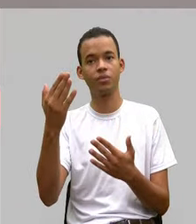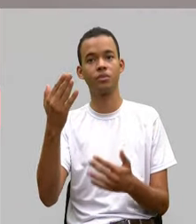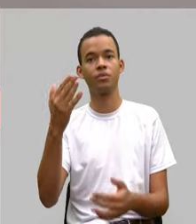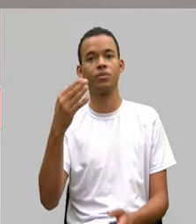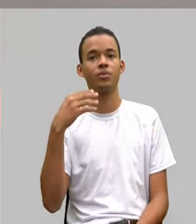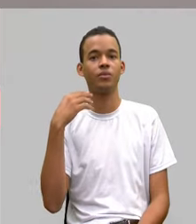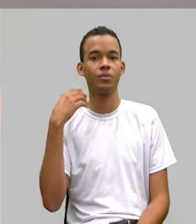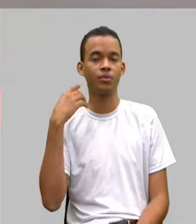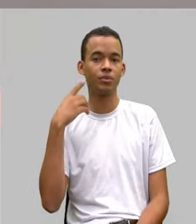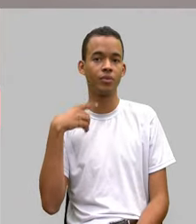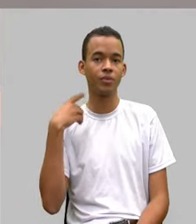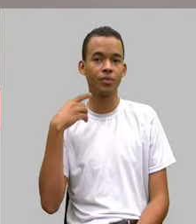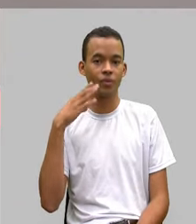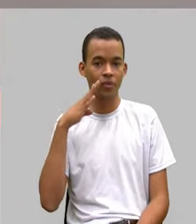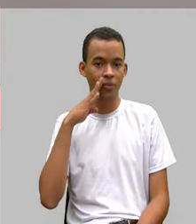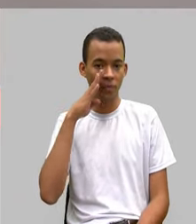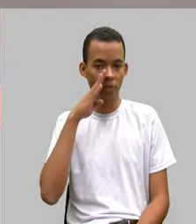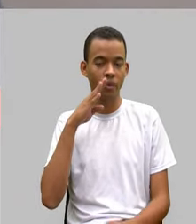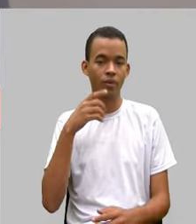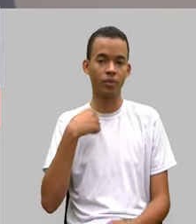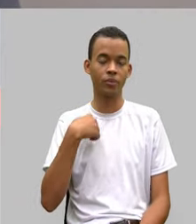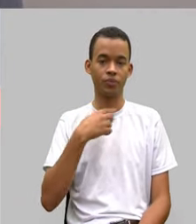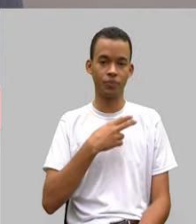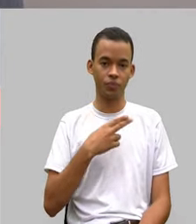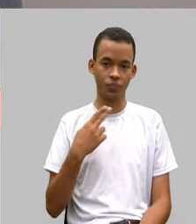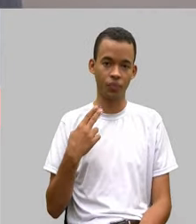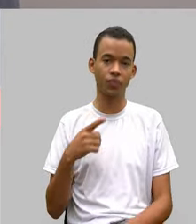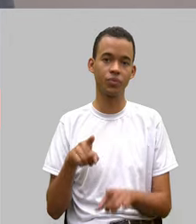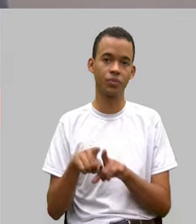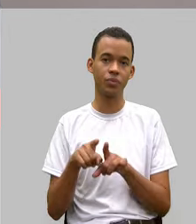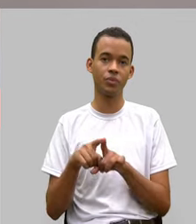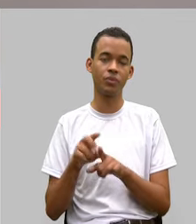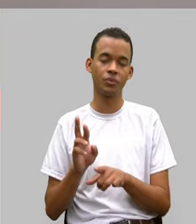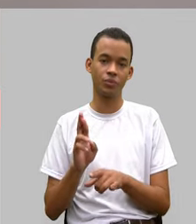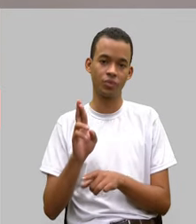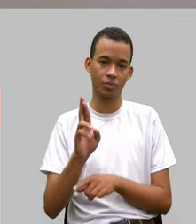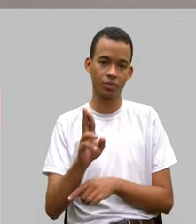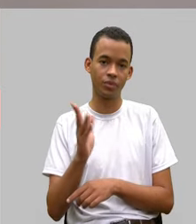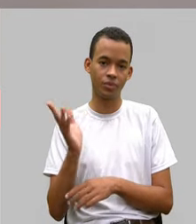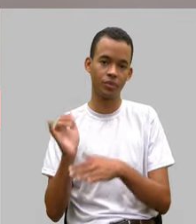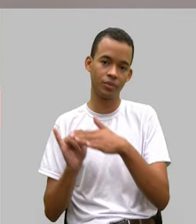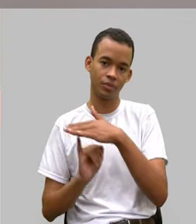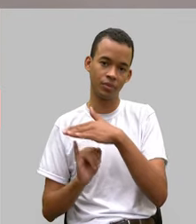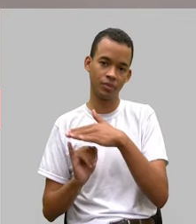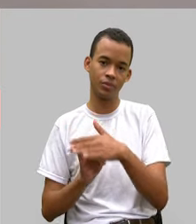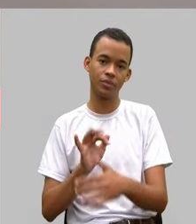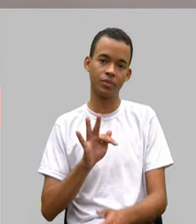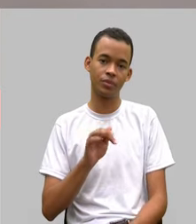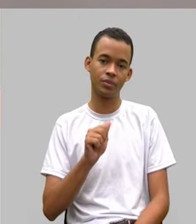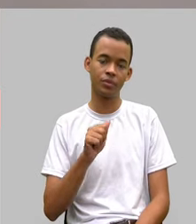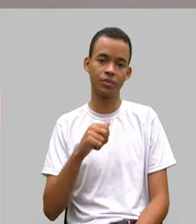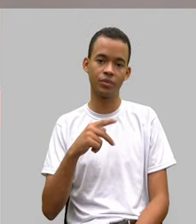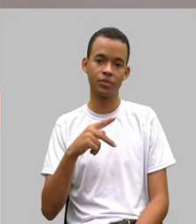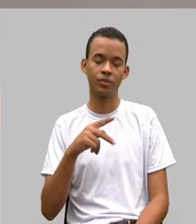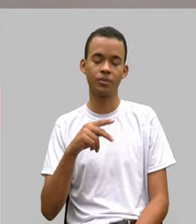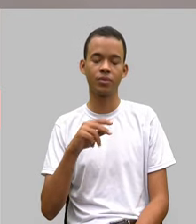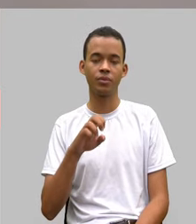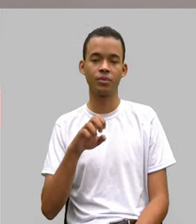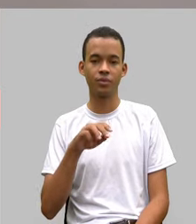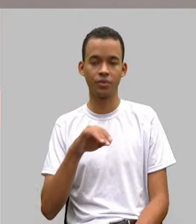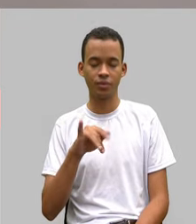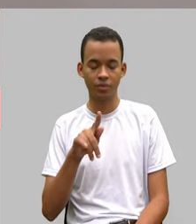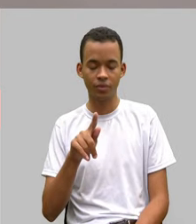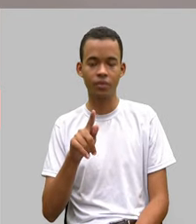Cerqueira pelo em meu nome em nome do Professor Carlos o convite para fapem que tá nesse evento participar dessa mesa sobre discussão de